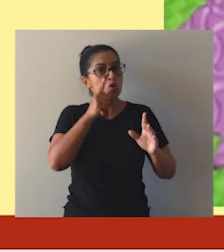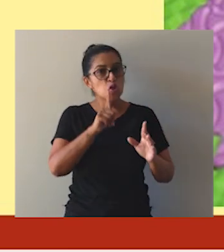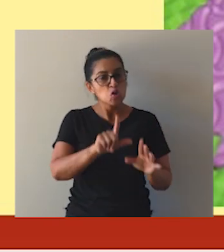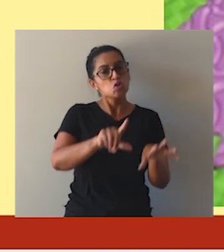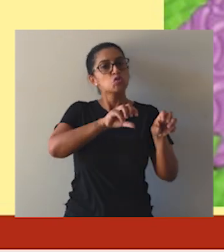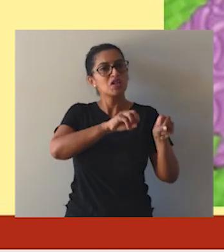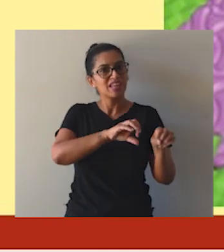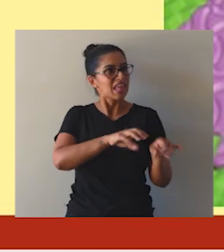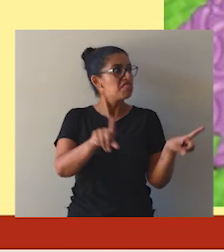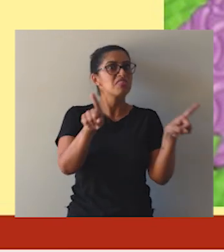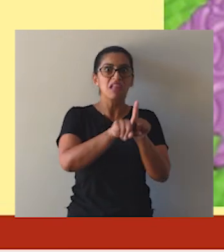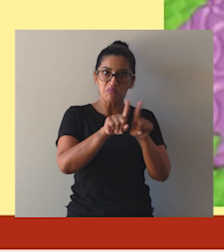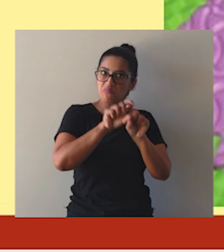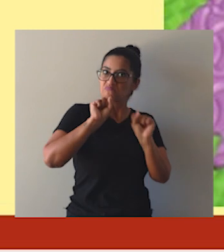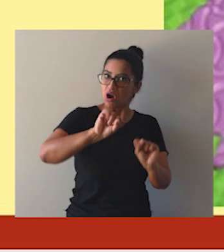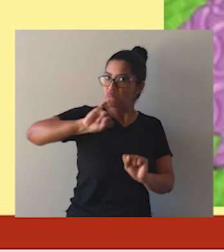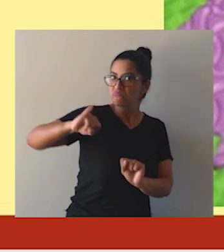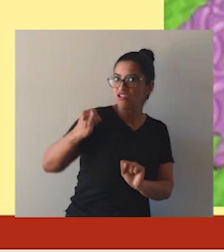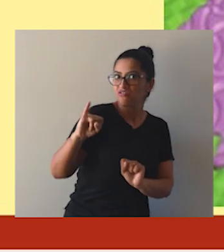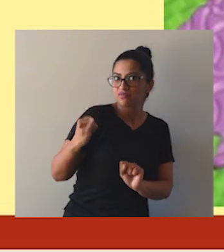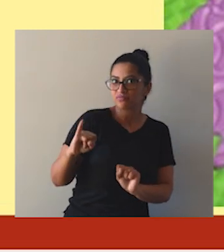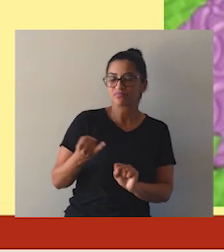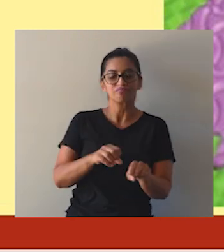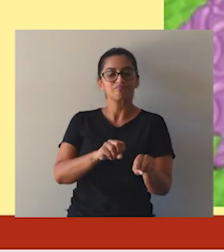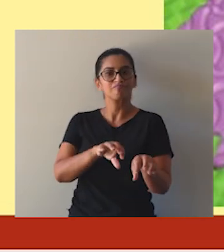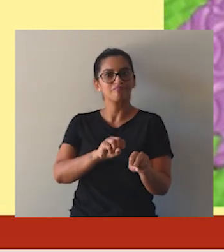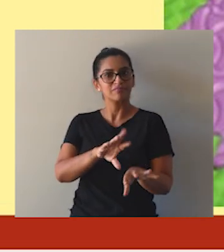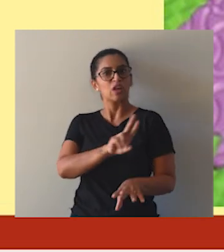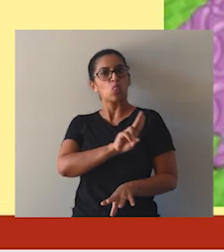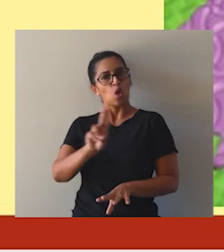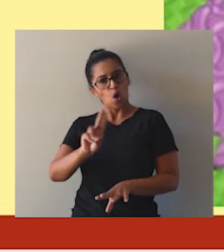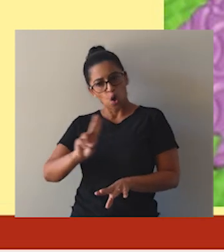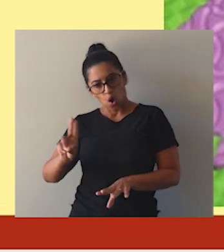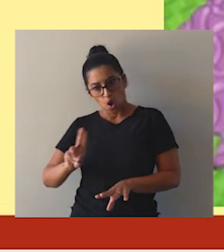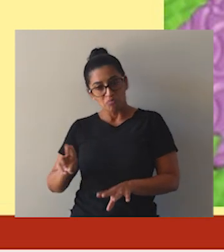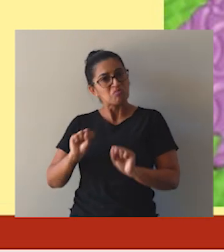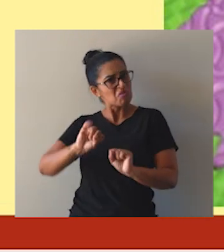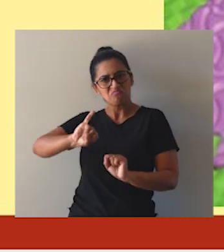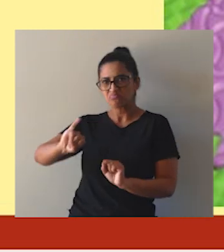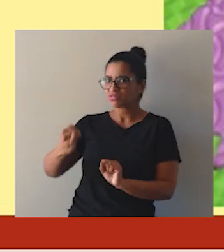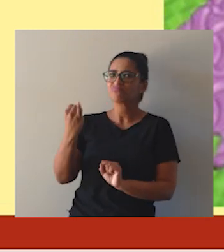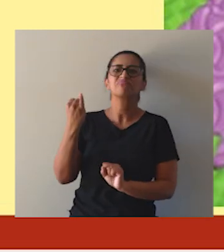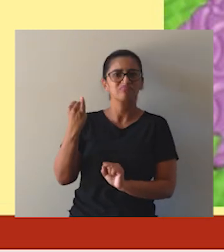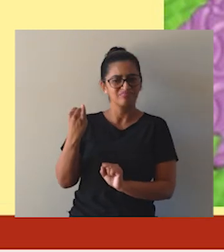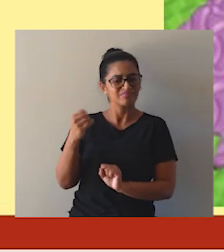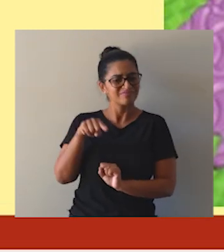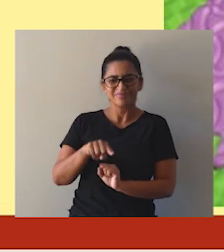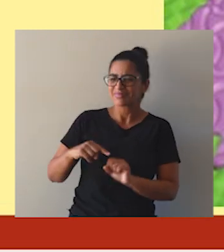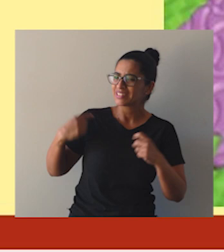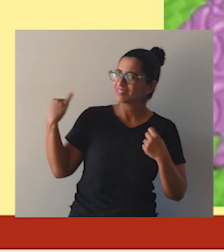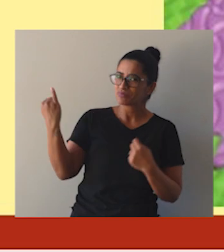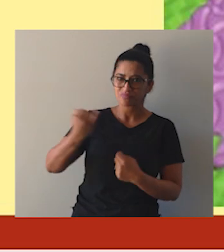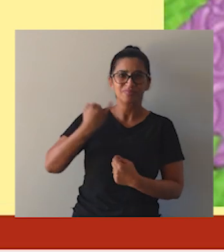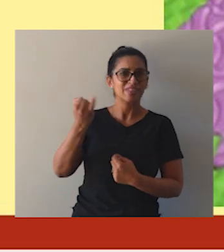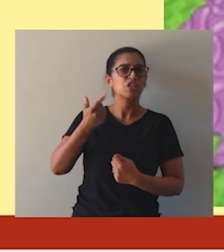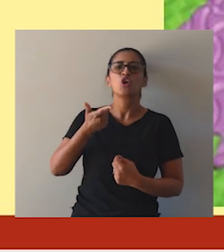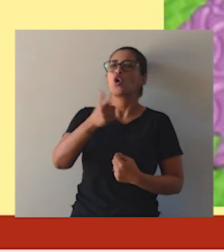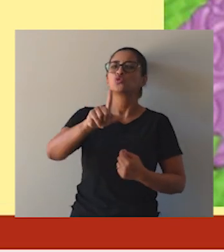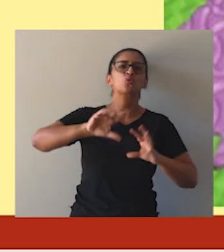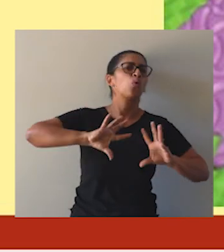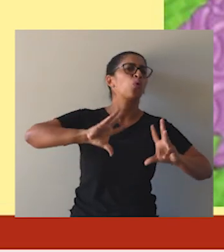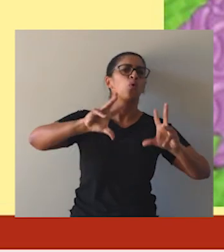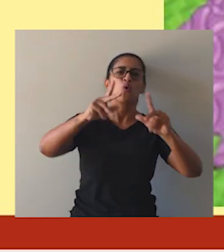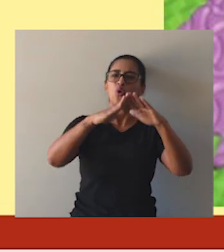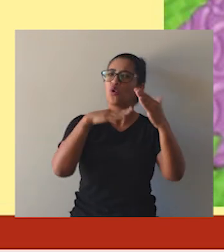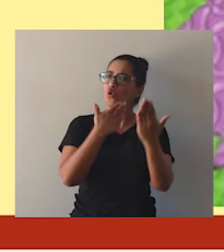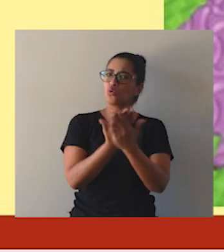as cores, de várias formas. Esse tapete, o tapete sensorial é muito importante para a criança com